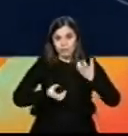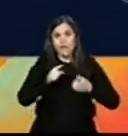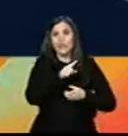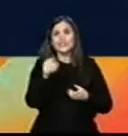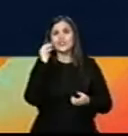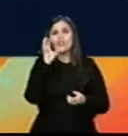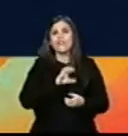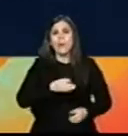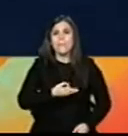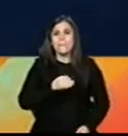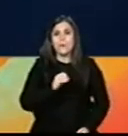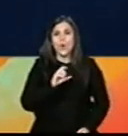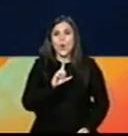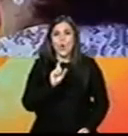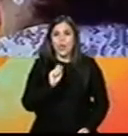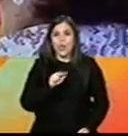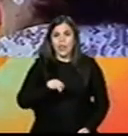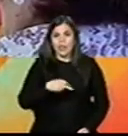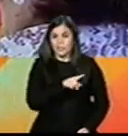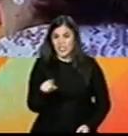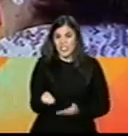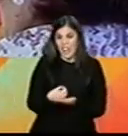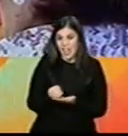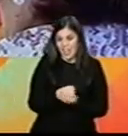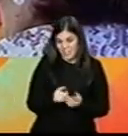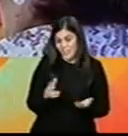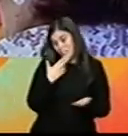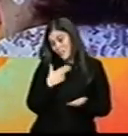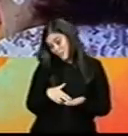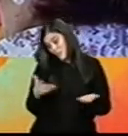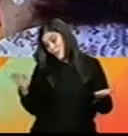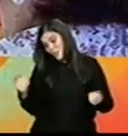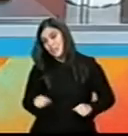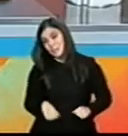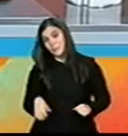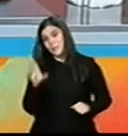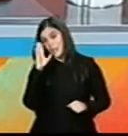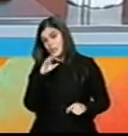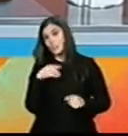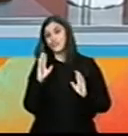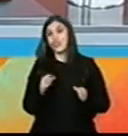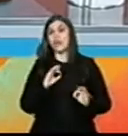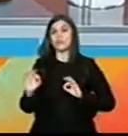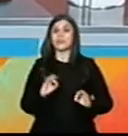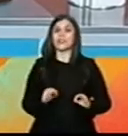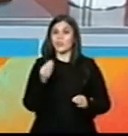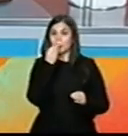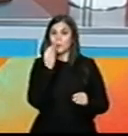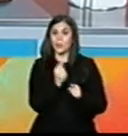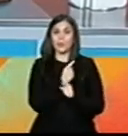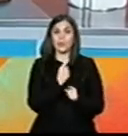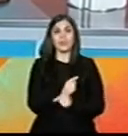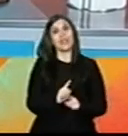casa. Está bem, está. E é uma, é uma, é se uma, houvesse já feita, não é? É uma refeição que acaba por ficar